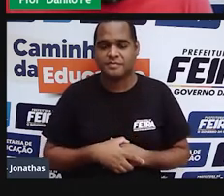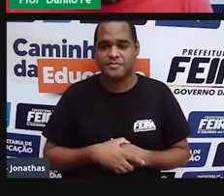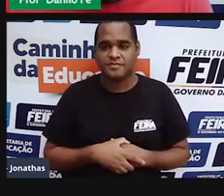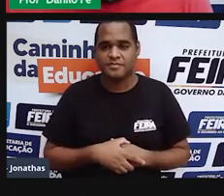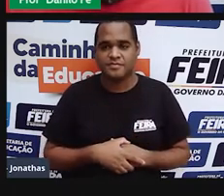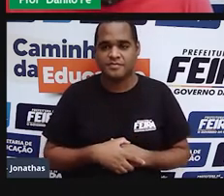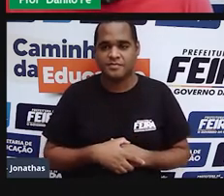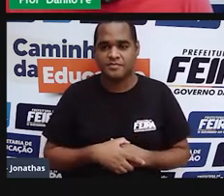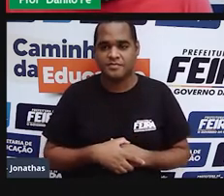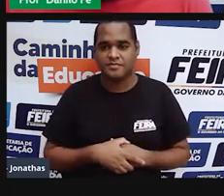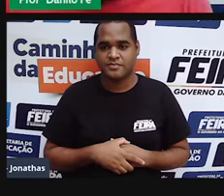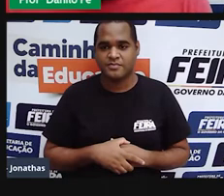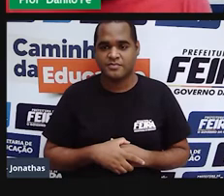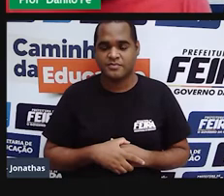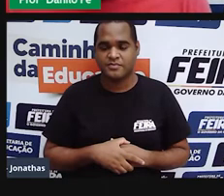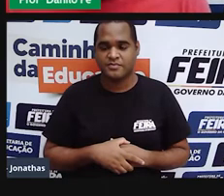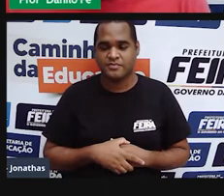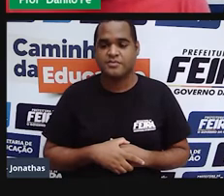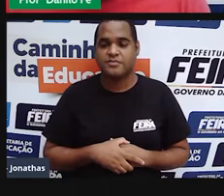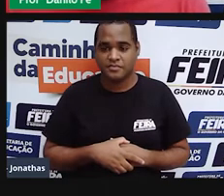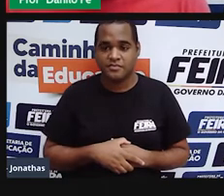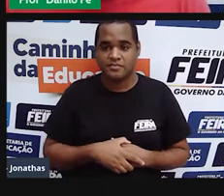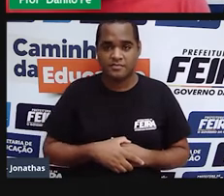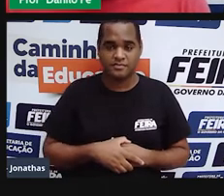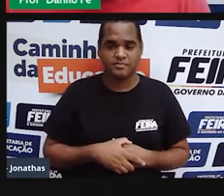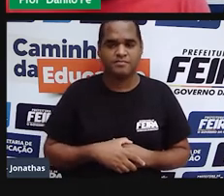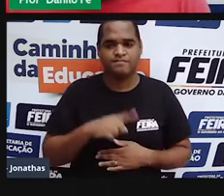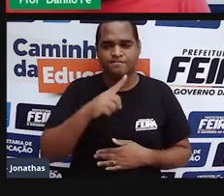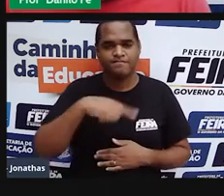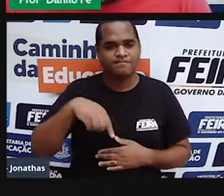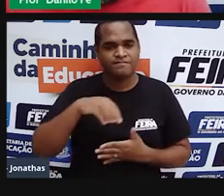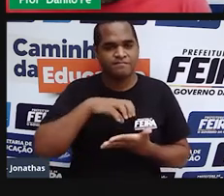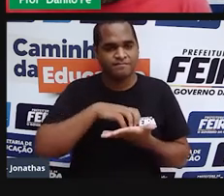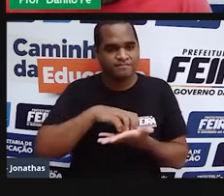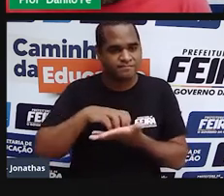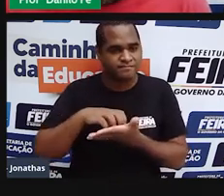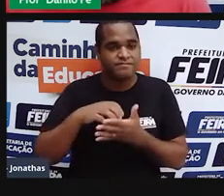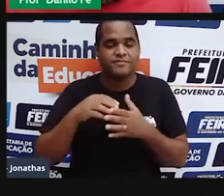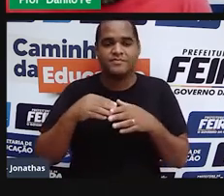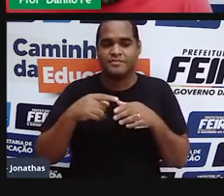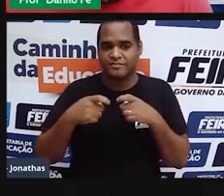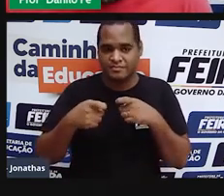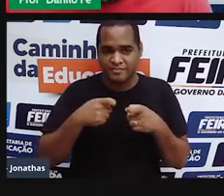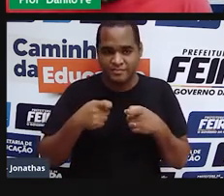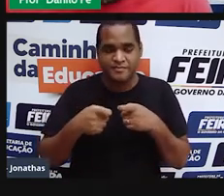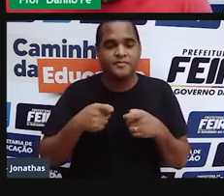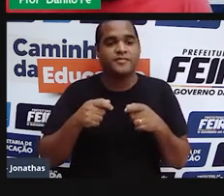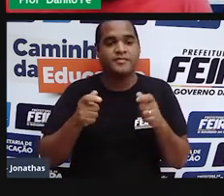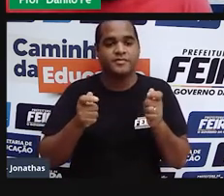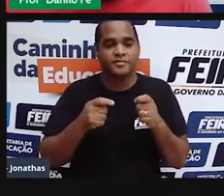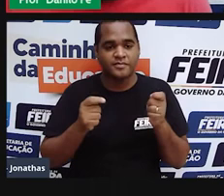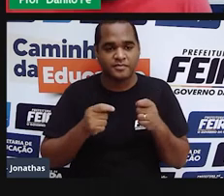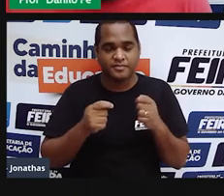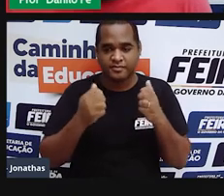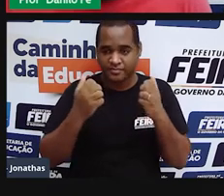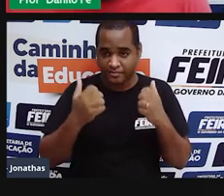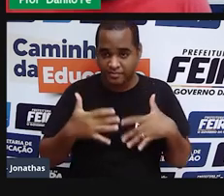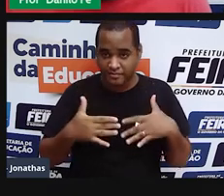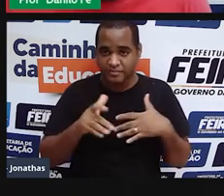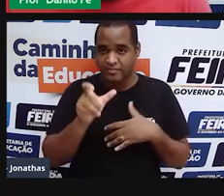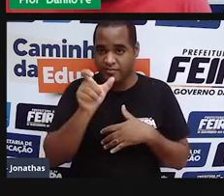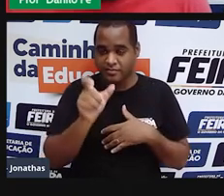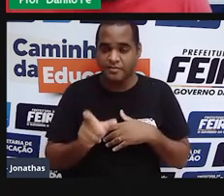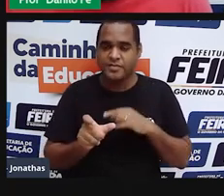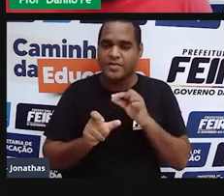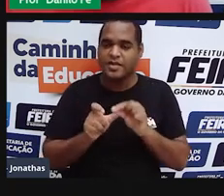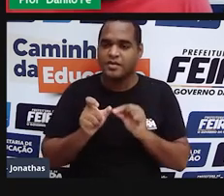eu gosto muito acrescentar mais para o Instagram é a figura